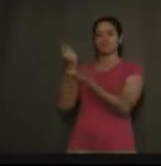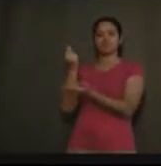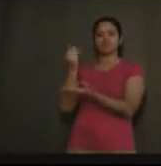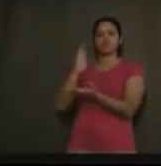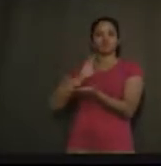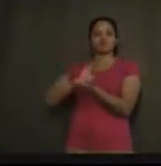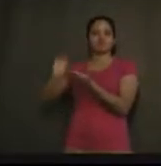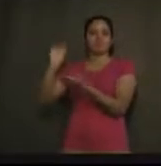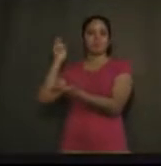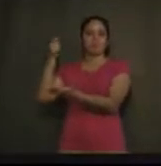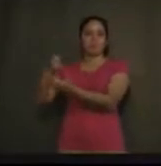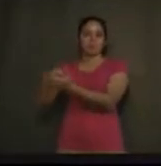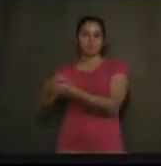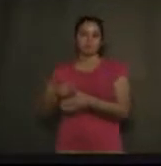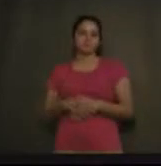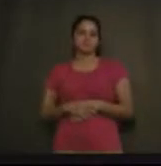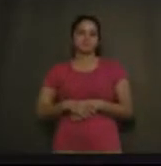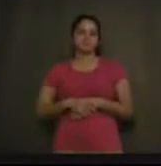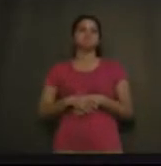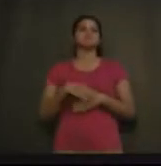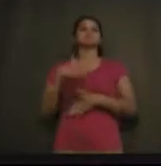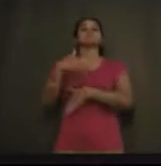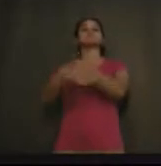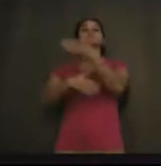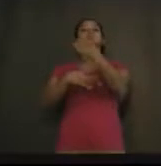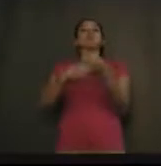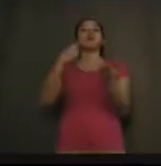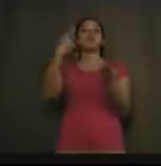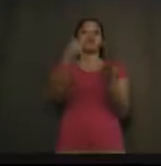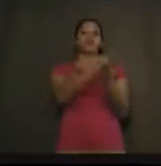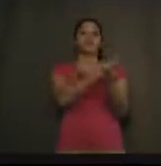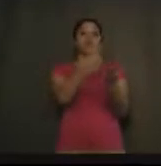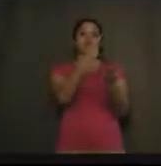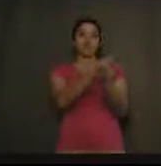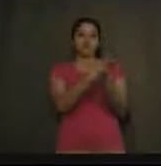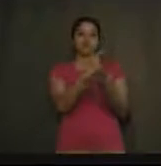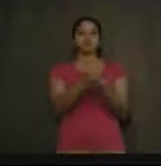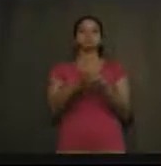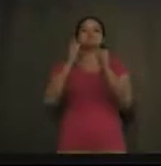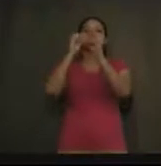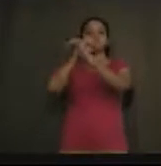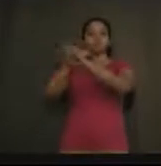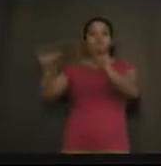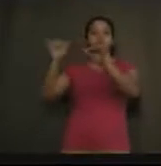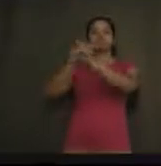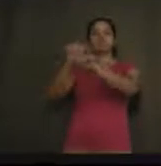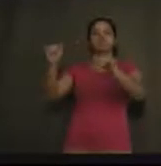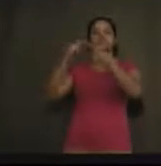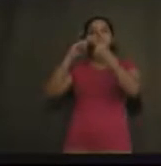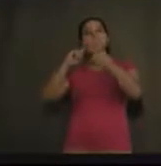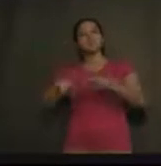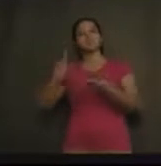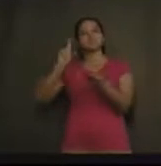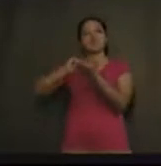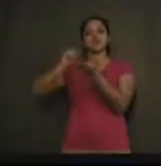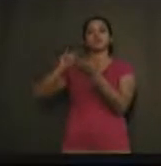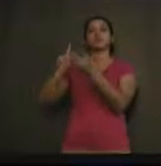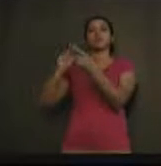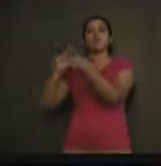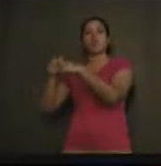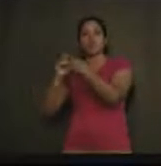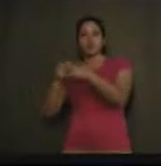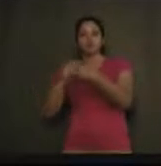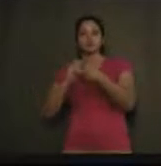E a revista começou a ser reimpressa já com a versão corrigida do artigo. Mas, ainda assim, o problema não queria